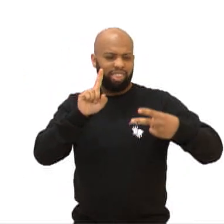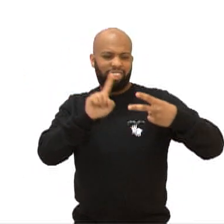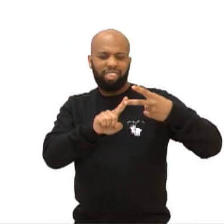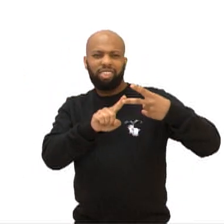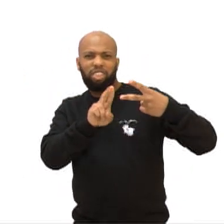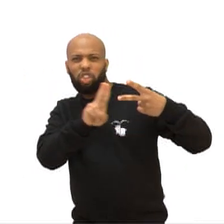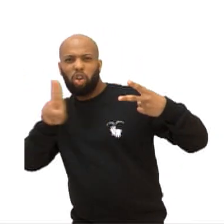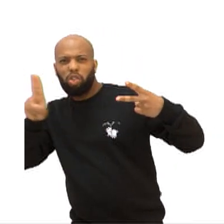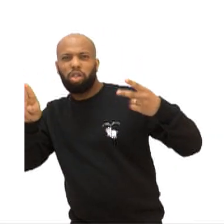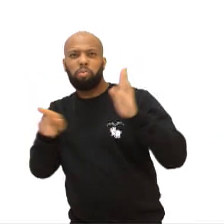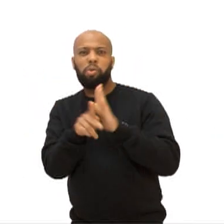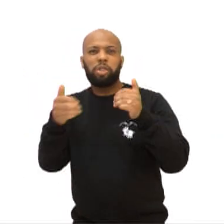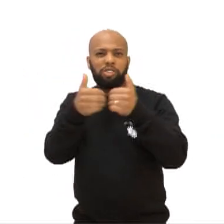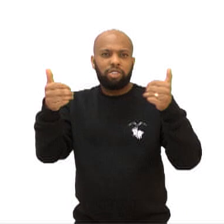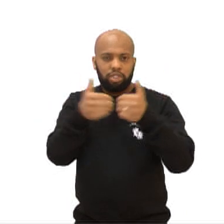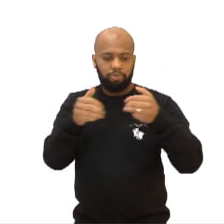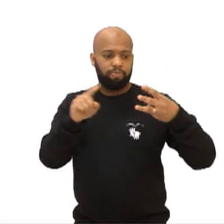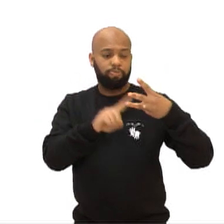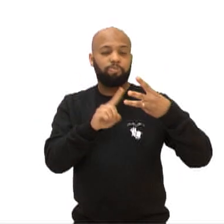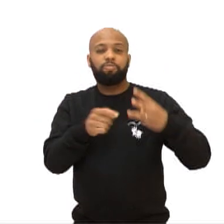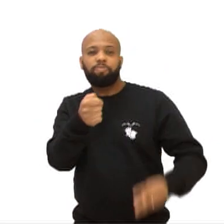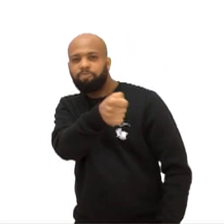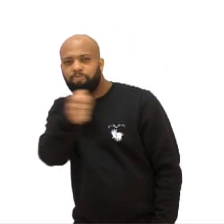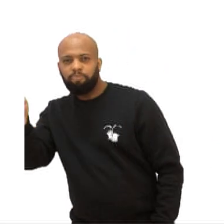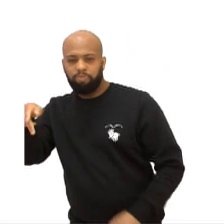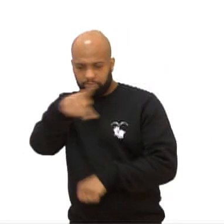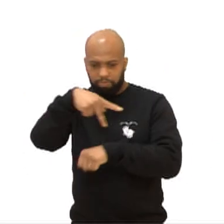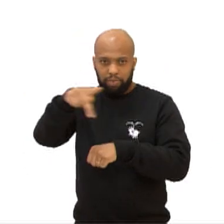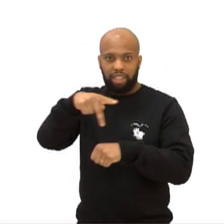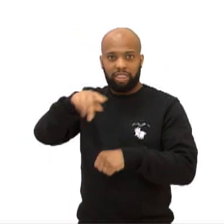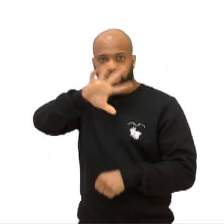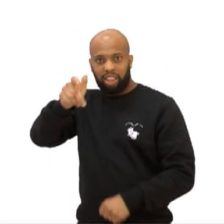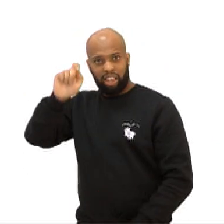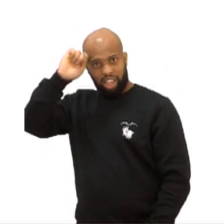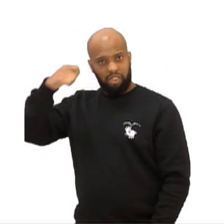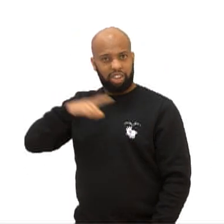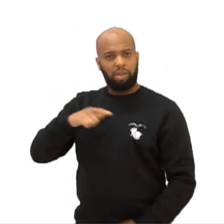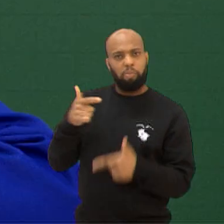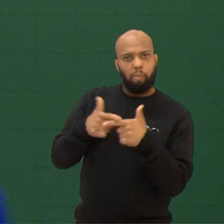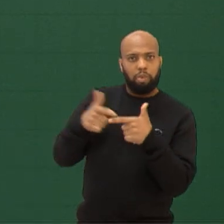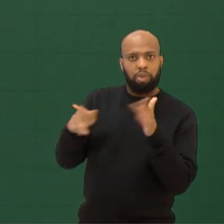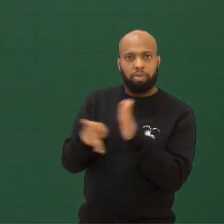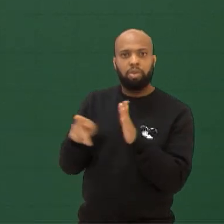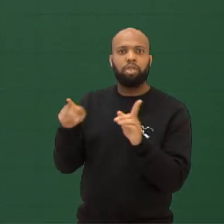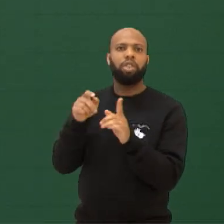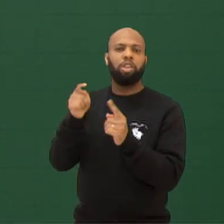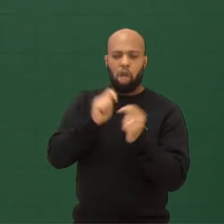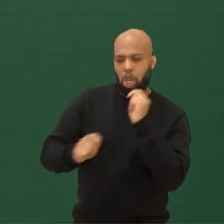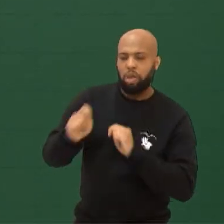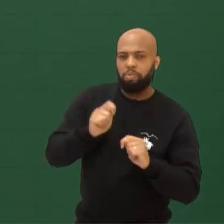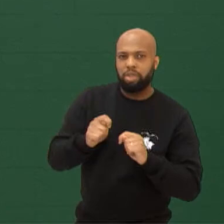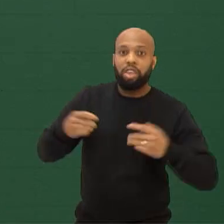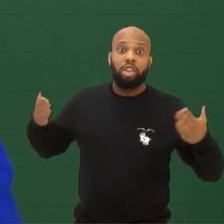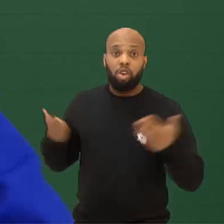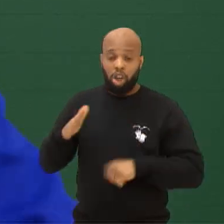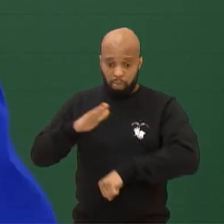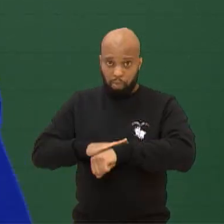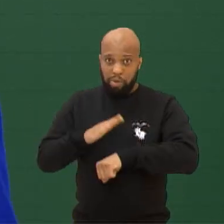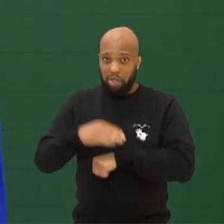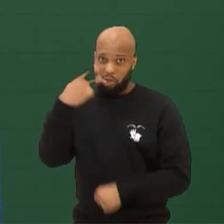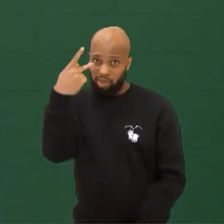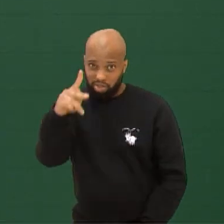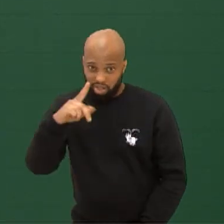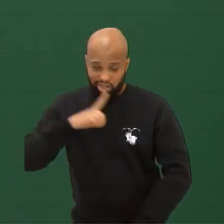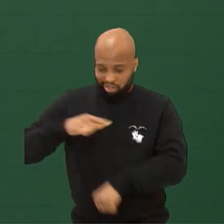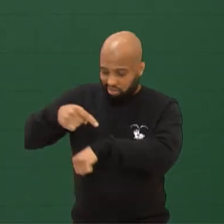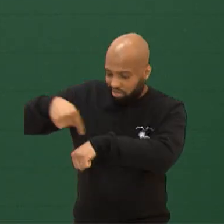letra C. Poucos países da África apresentam problemas socioeconômicos. Vamos lá para o quiz? Está marcando? Quero ver vocês fazendo para ver quantos